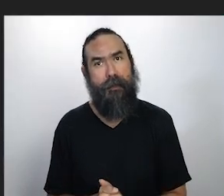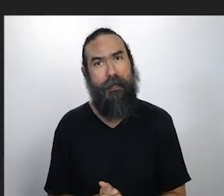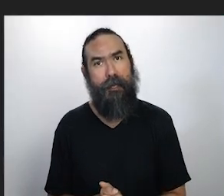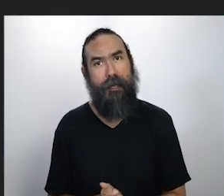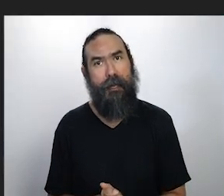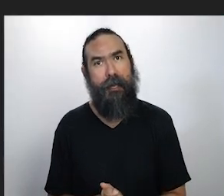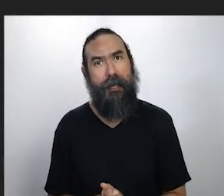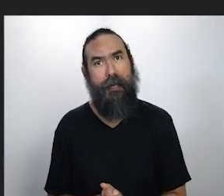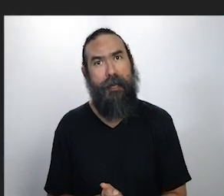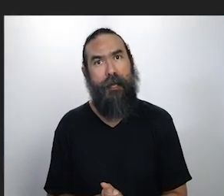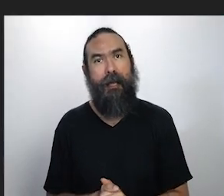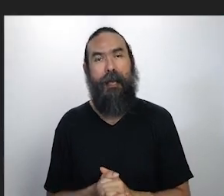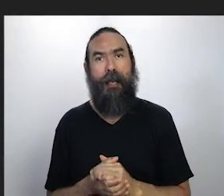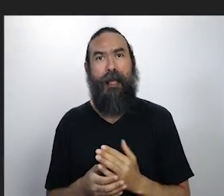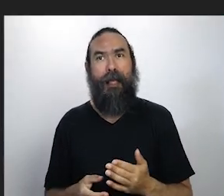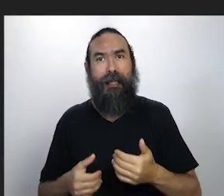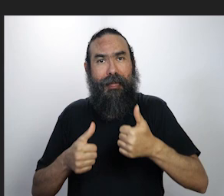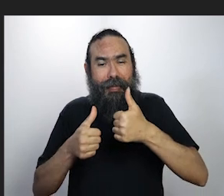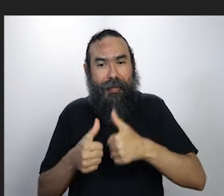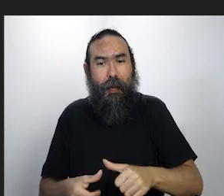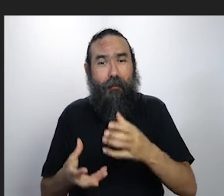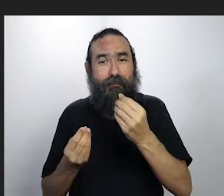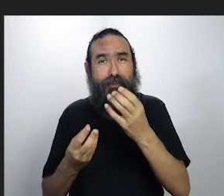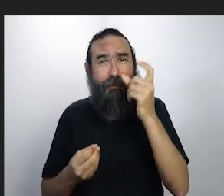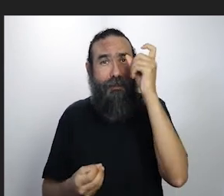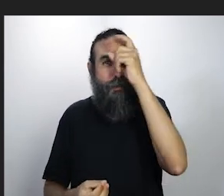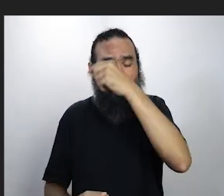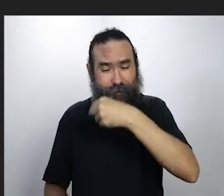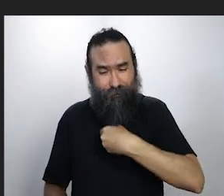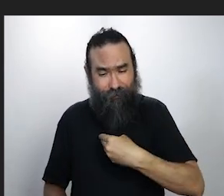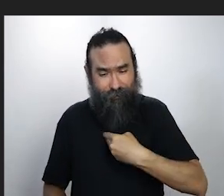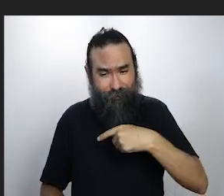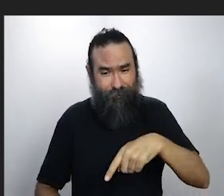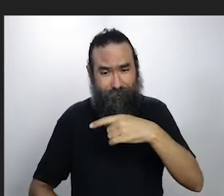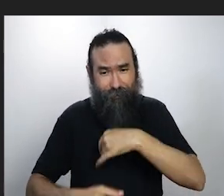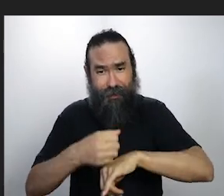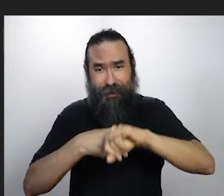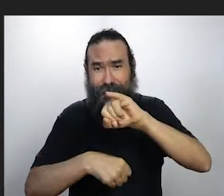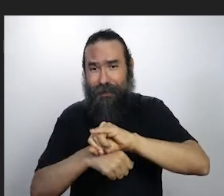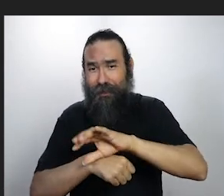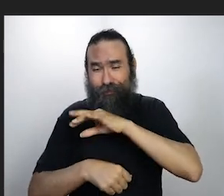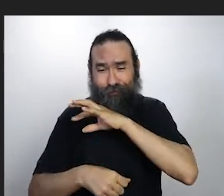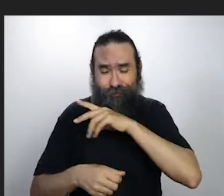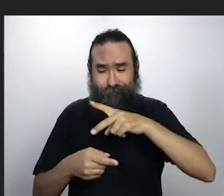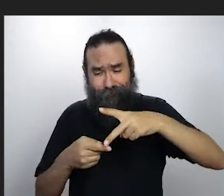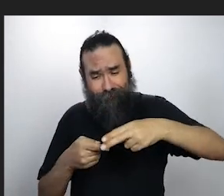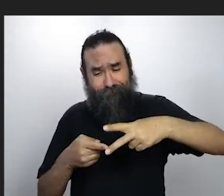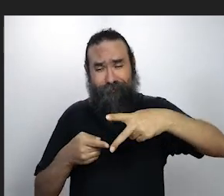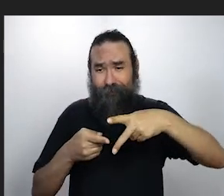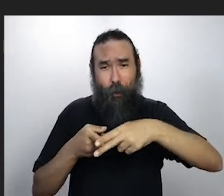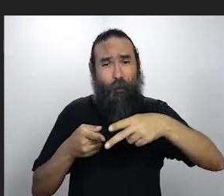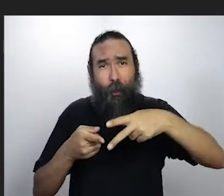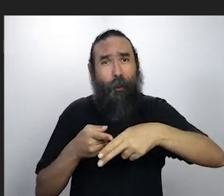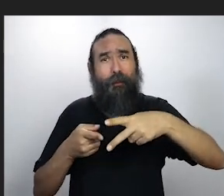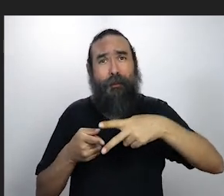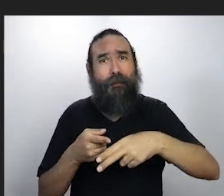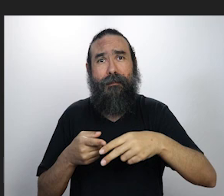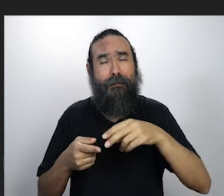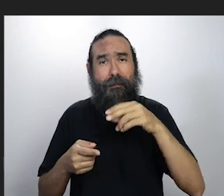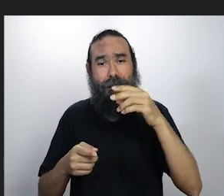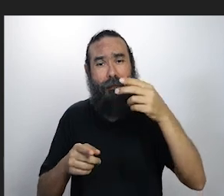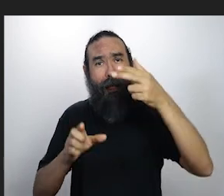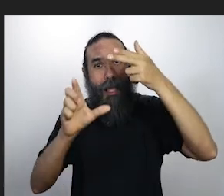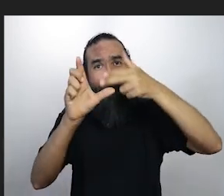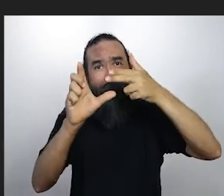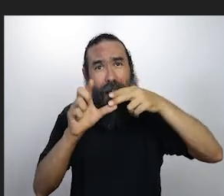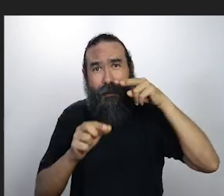Infelizmente, Marise, está muito difícil para mim acompanhar lá. Eu, infelizmente, acompanhei nada. Eu sei que há papos interessantinhos aí, mas